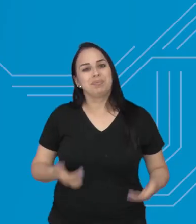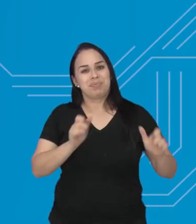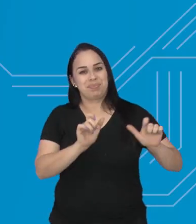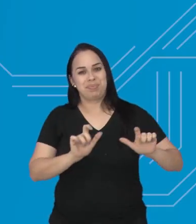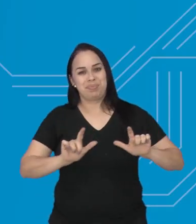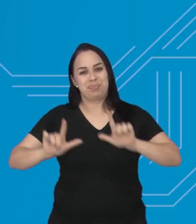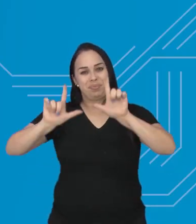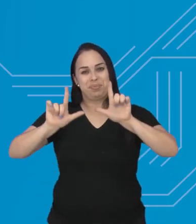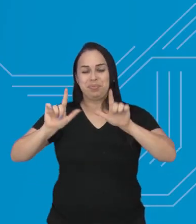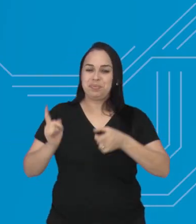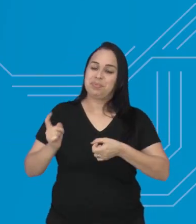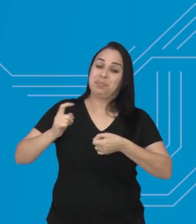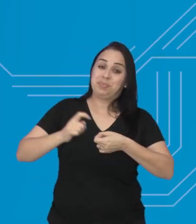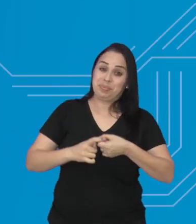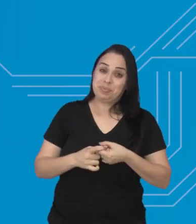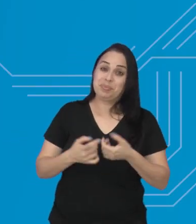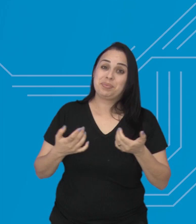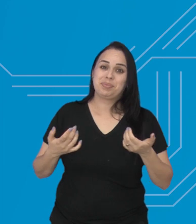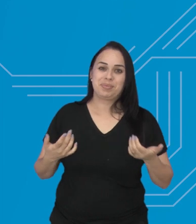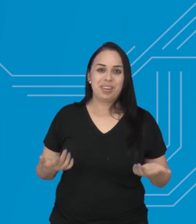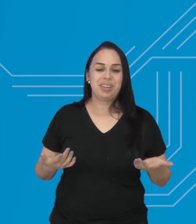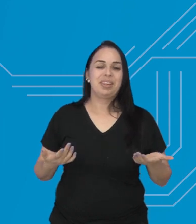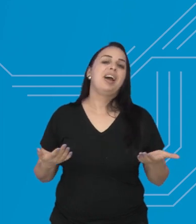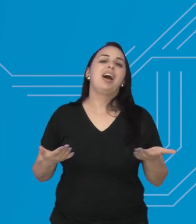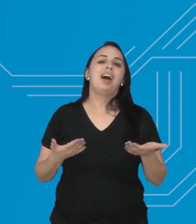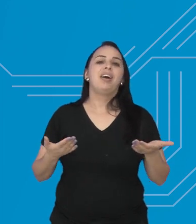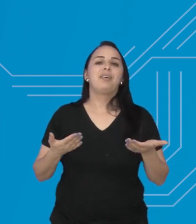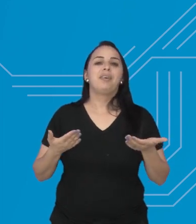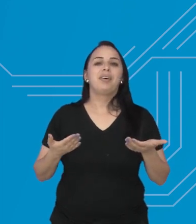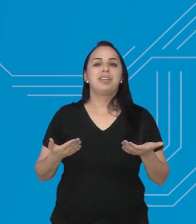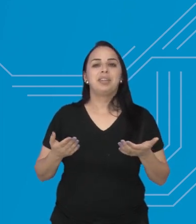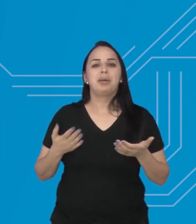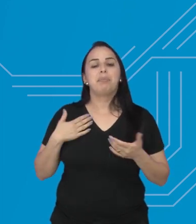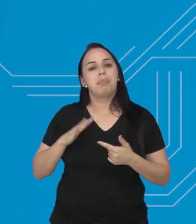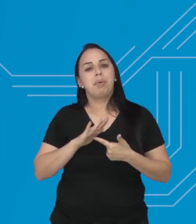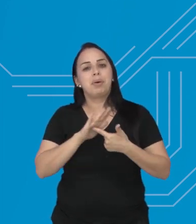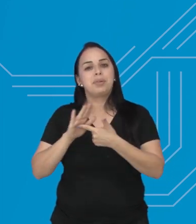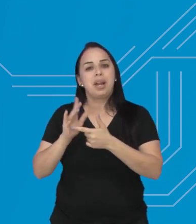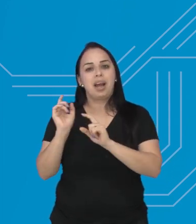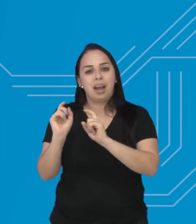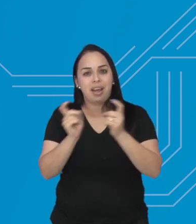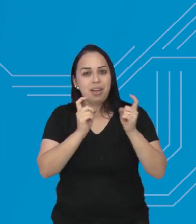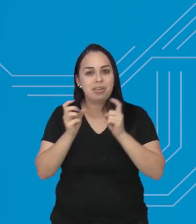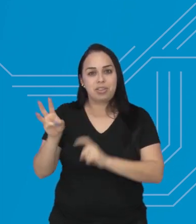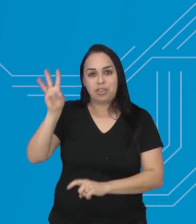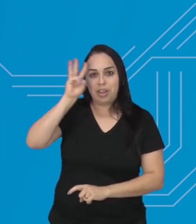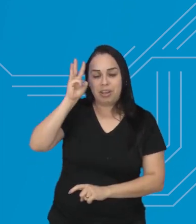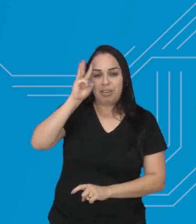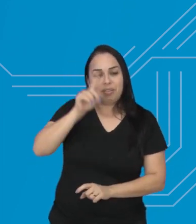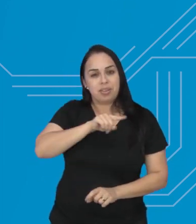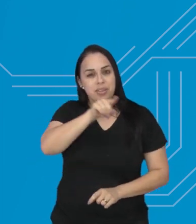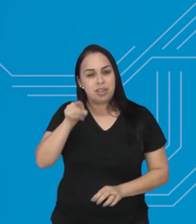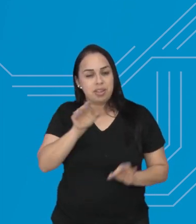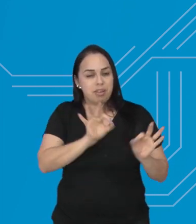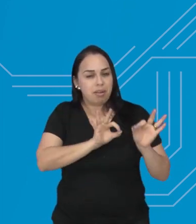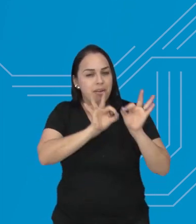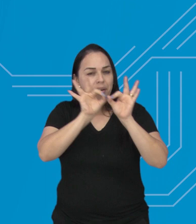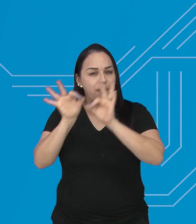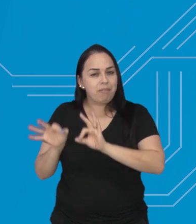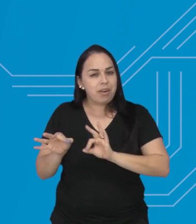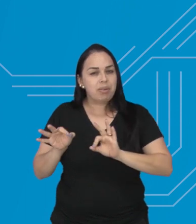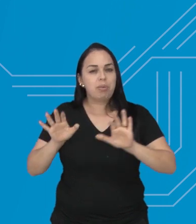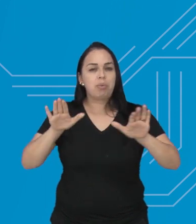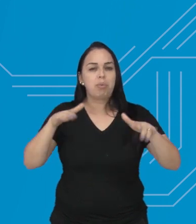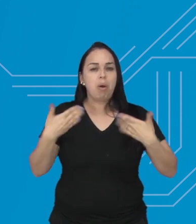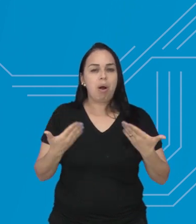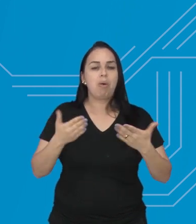De volta com o Semana Legislativa. Hora de destacar a sessão de Câmara de terça-feira. Confira os assuntos